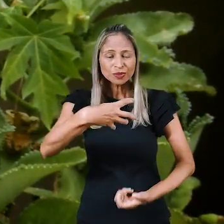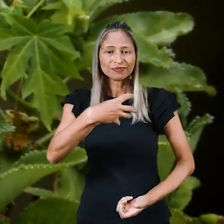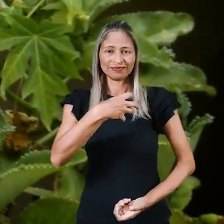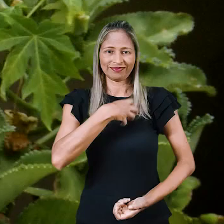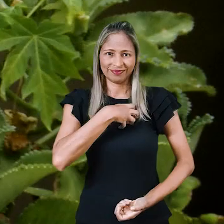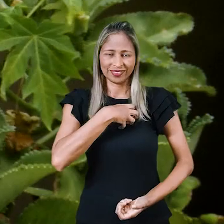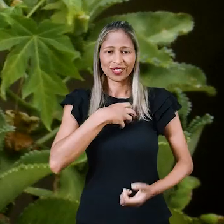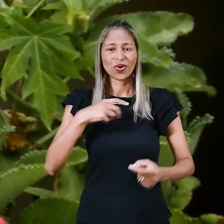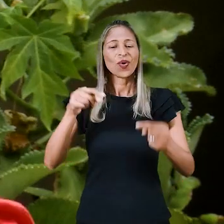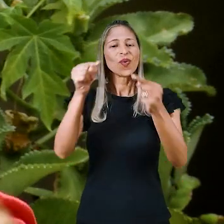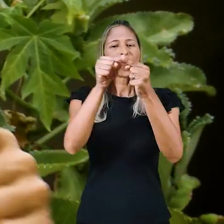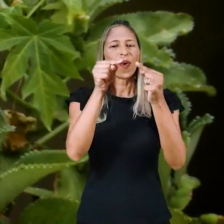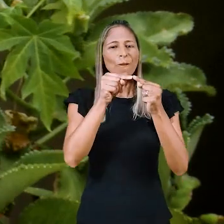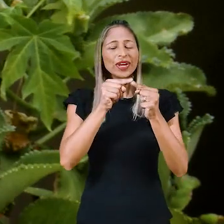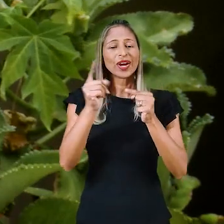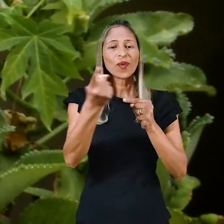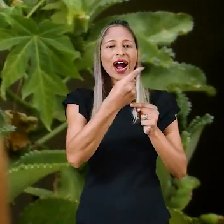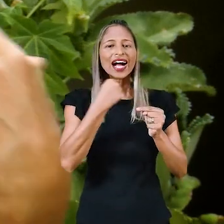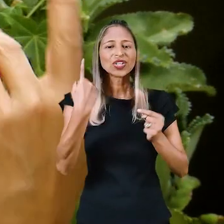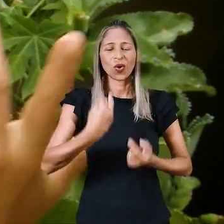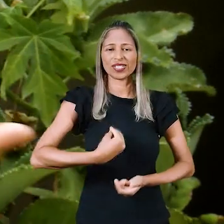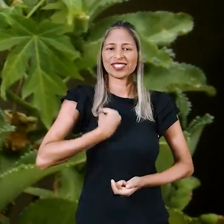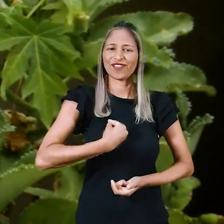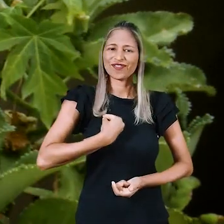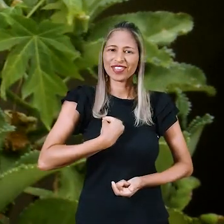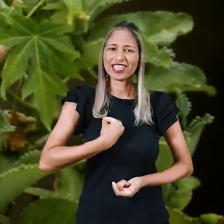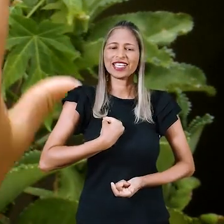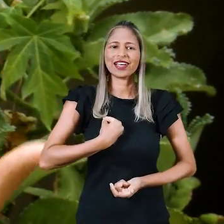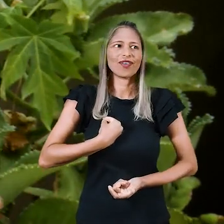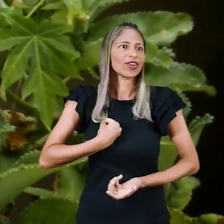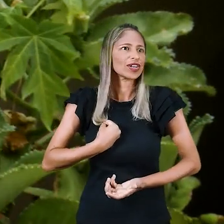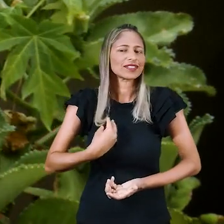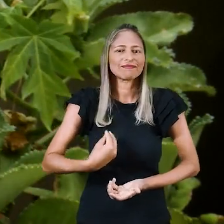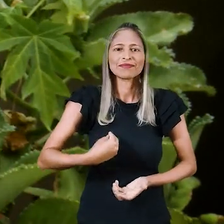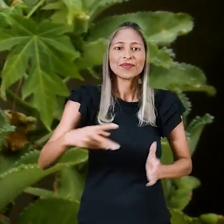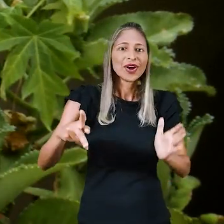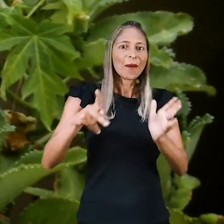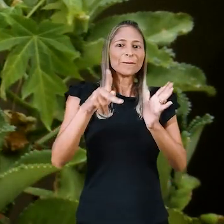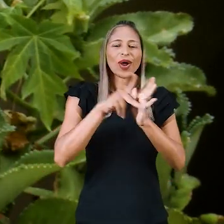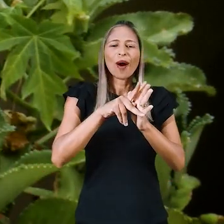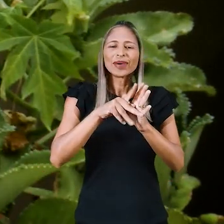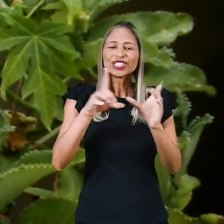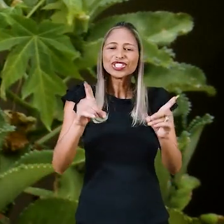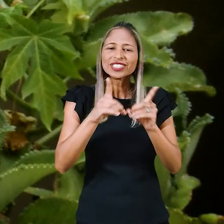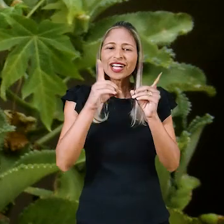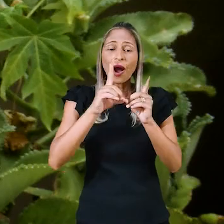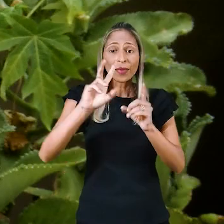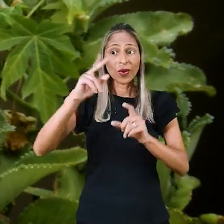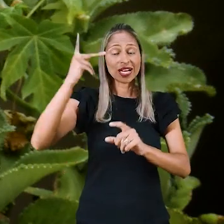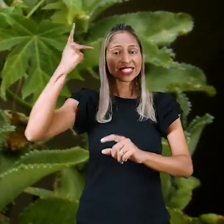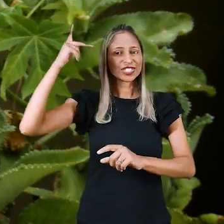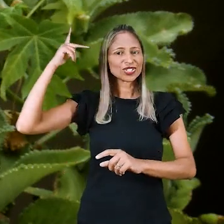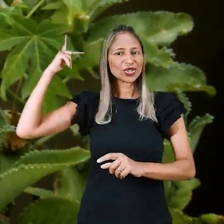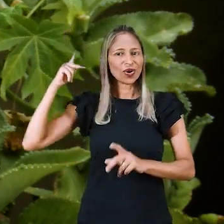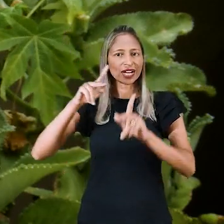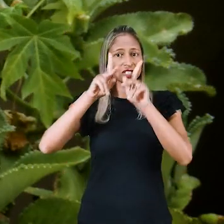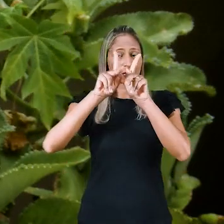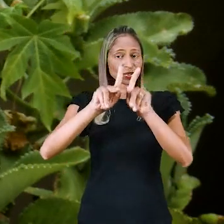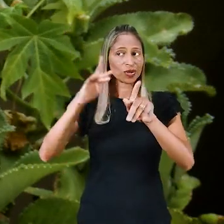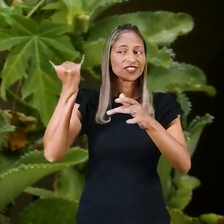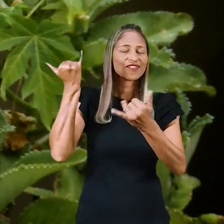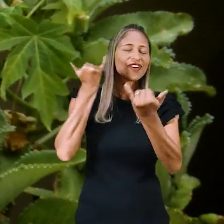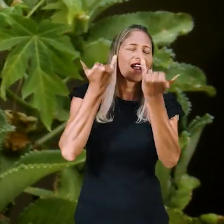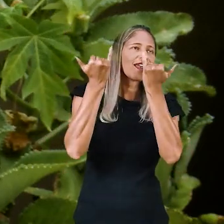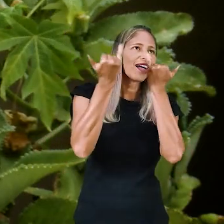campo simbólico tem a ver com a nossa vida, com a nossa dinâmica, tem a ver com as histórias em que as